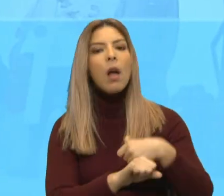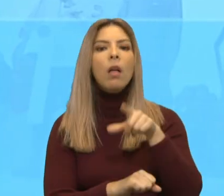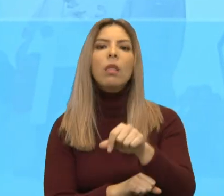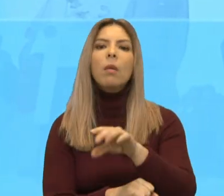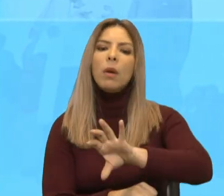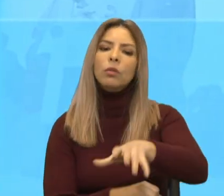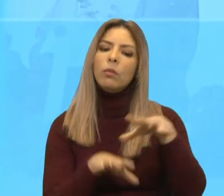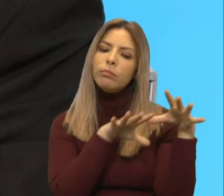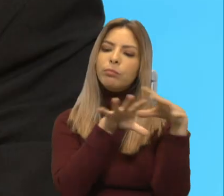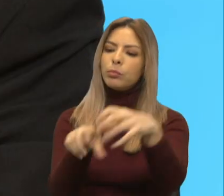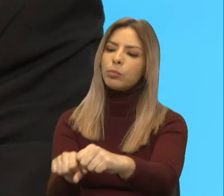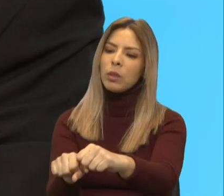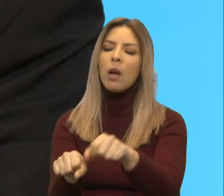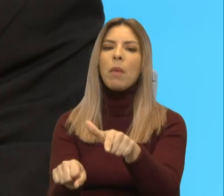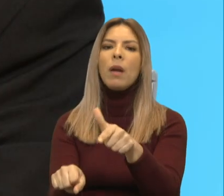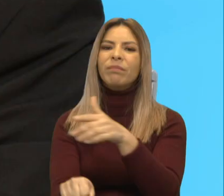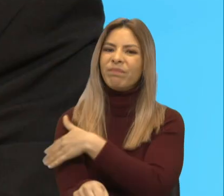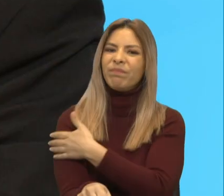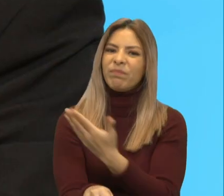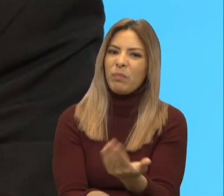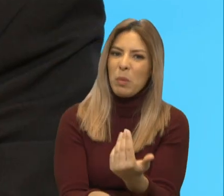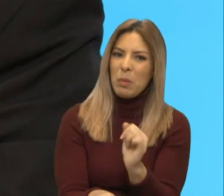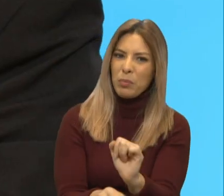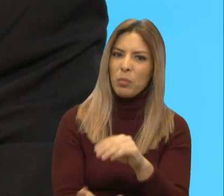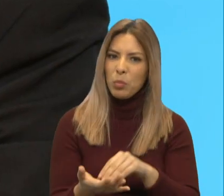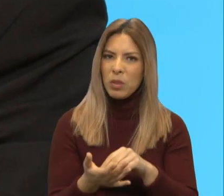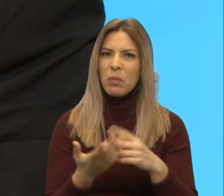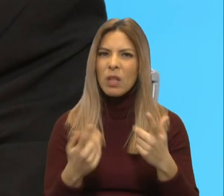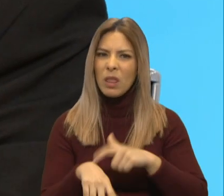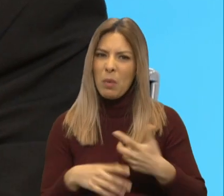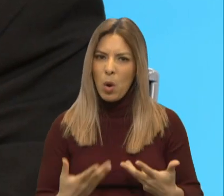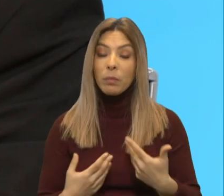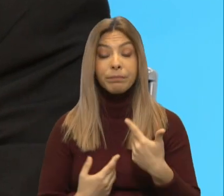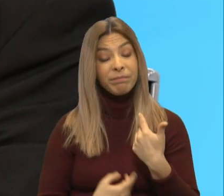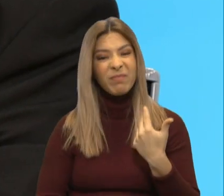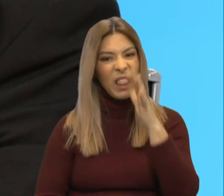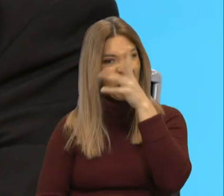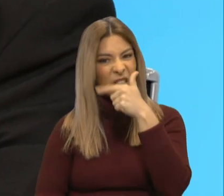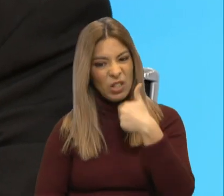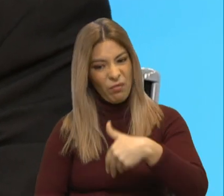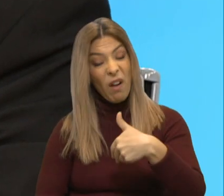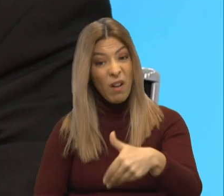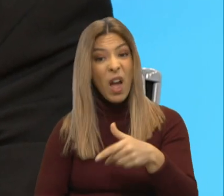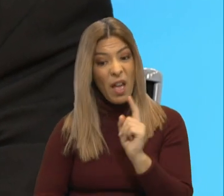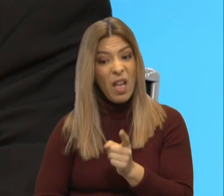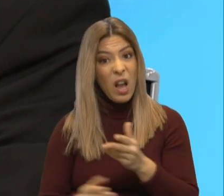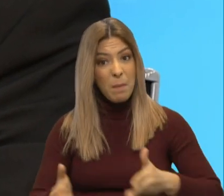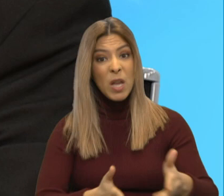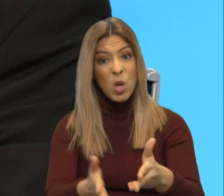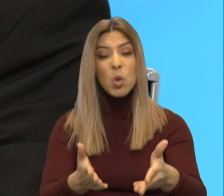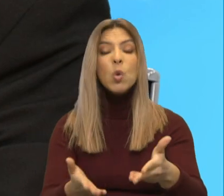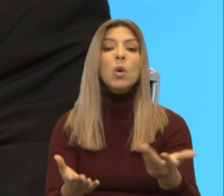e empobrecido. Não é nessa situação em que está o país atualmente? Infelizmente caminhamos para aí, embora os bispos advertiram para